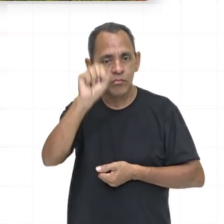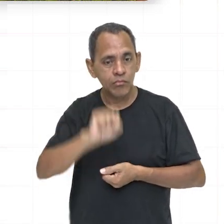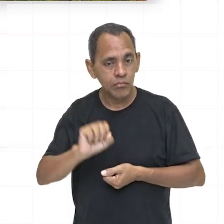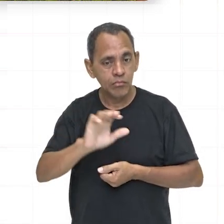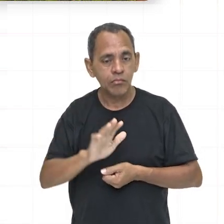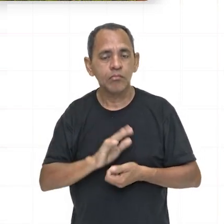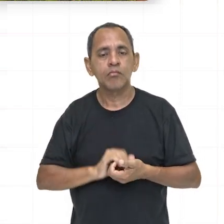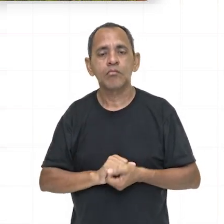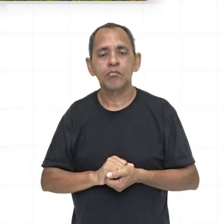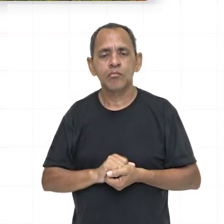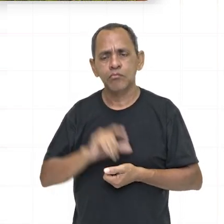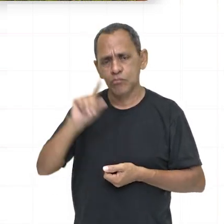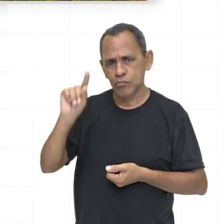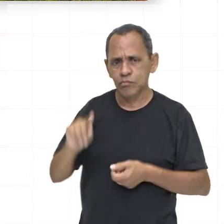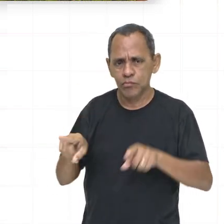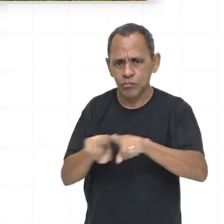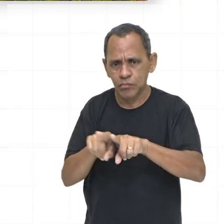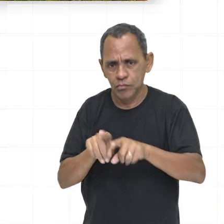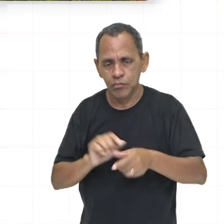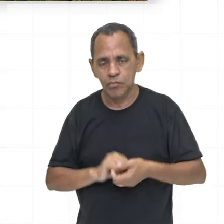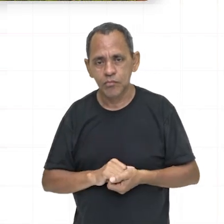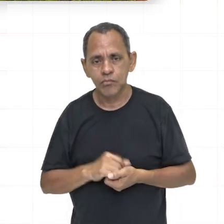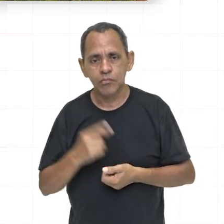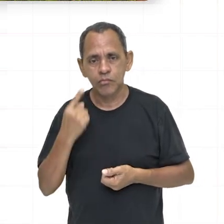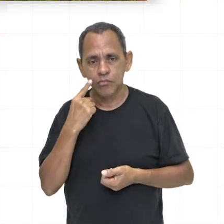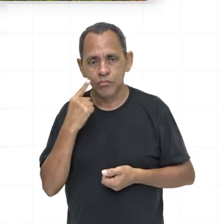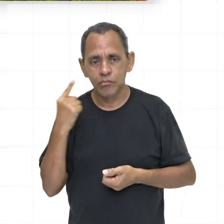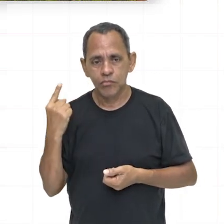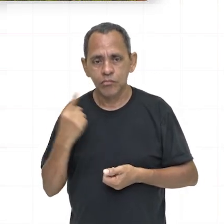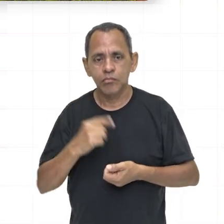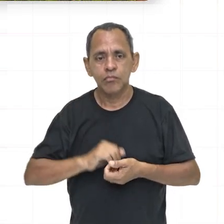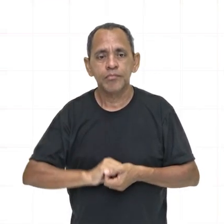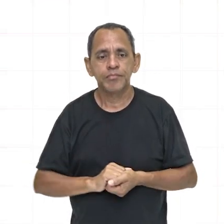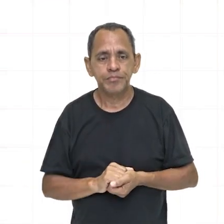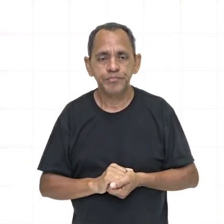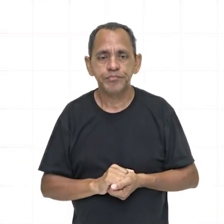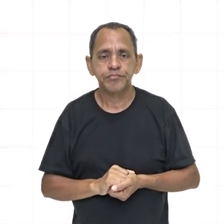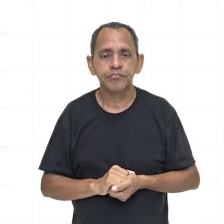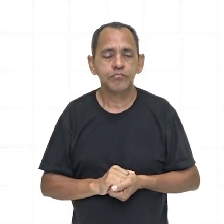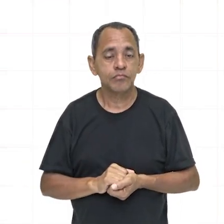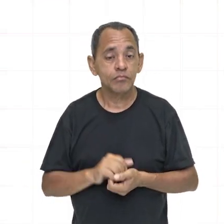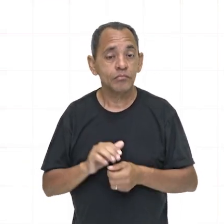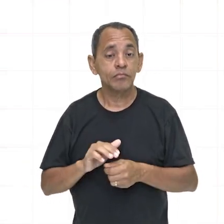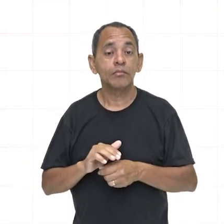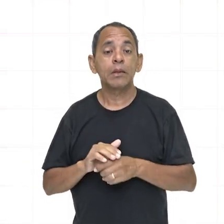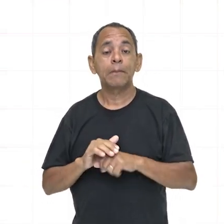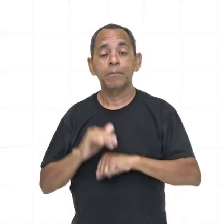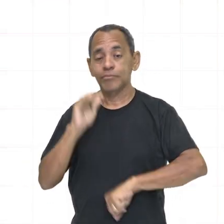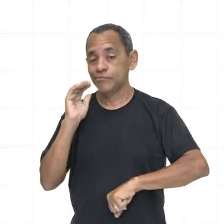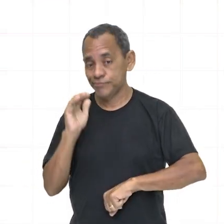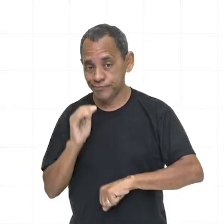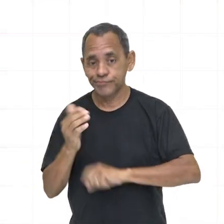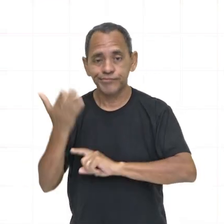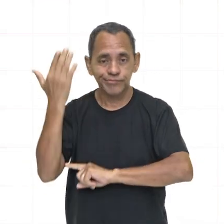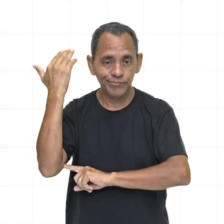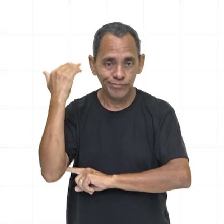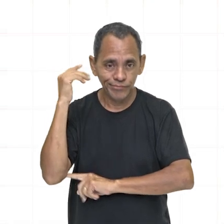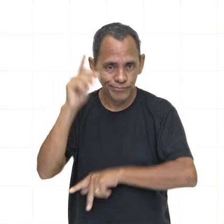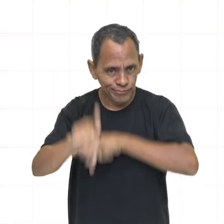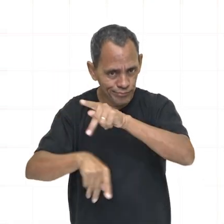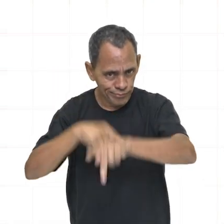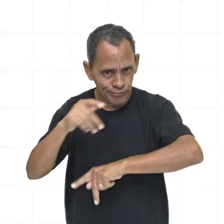civilização oriental cínica, que é a chinesa, é uma das mais antigas civilizações de que